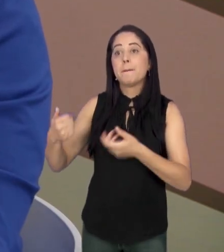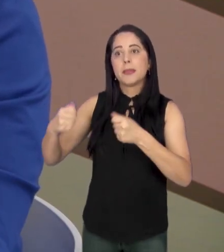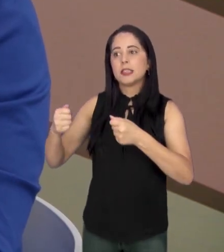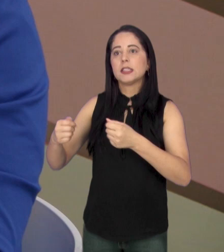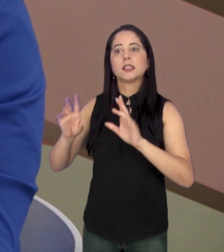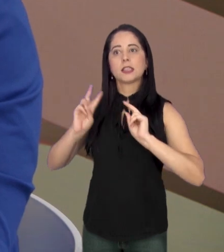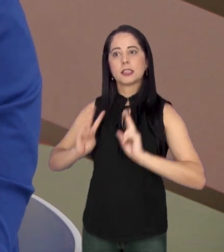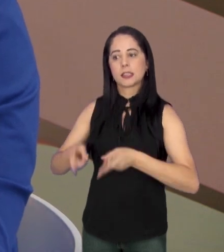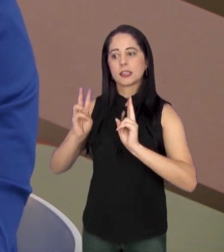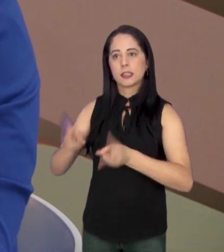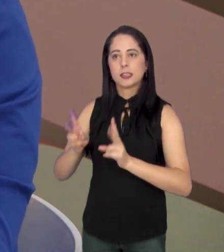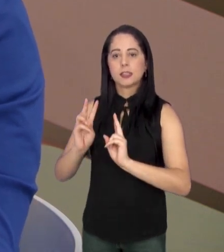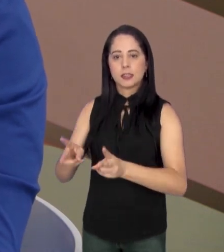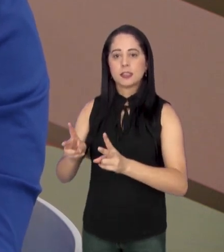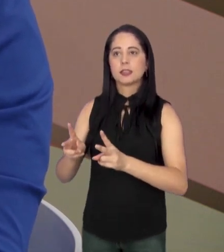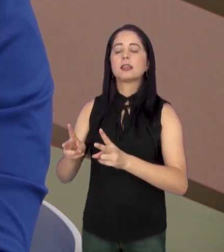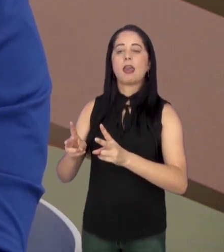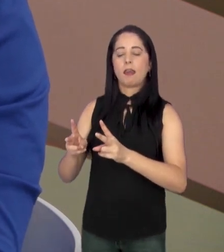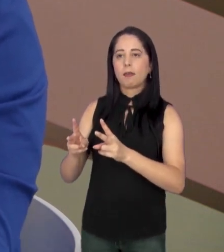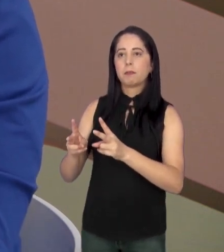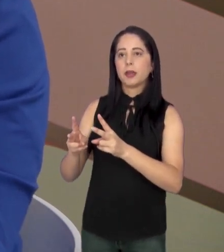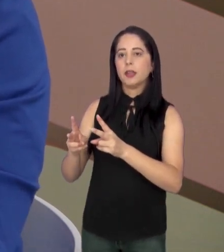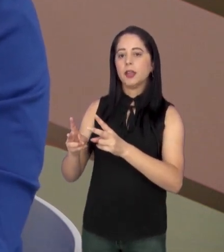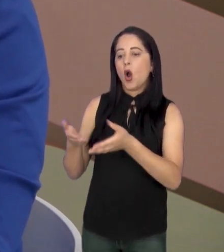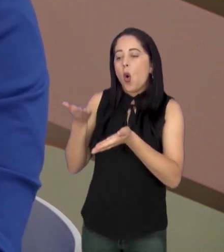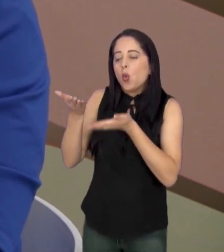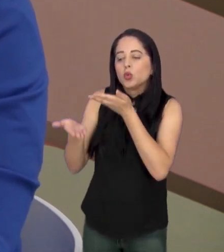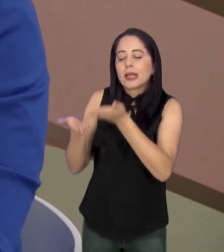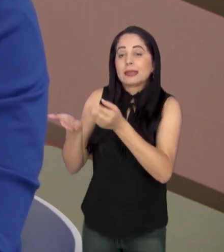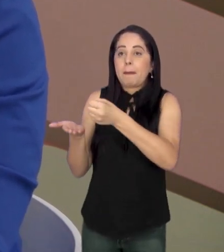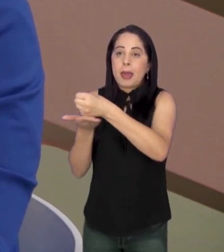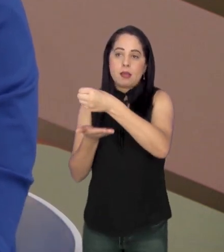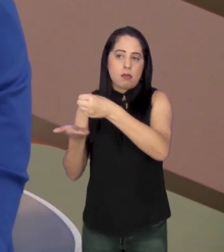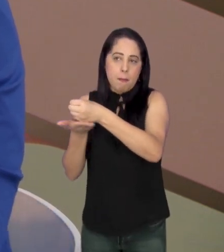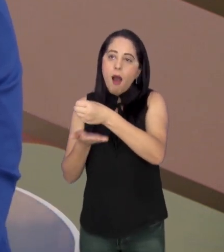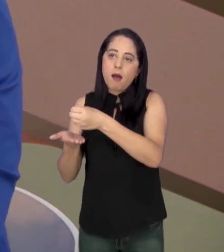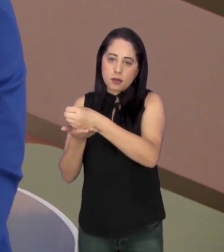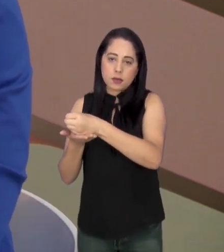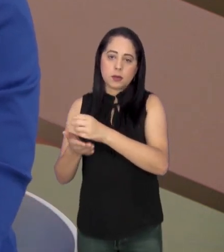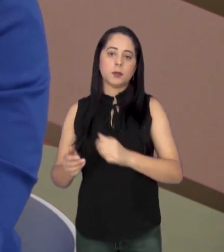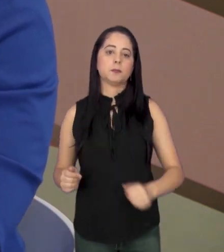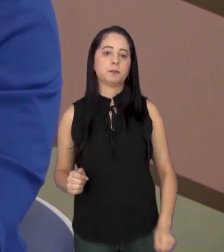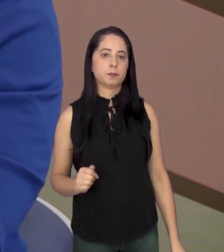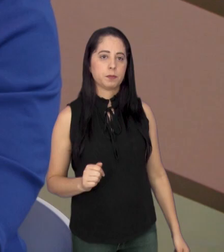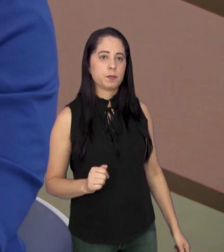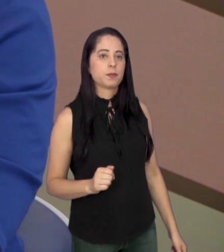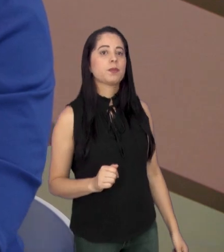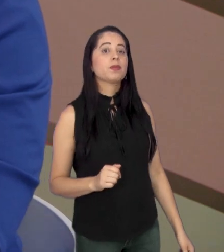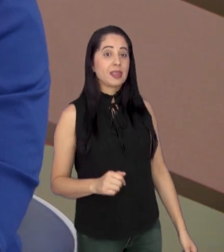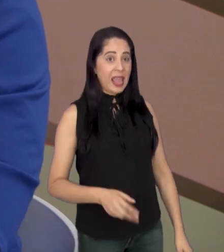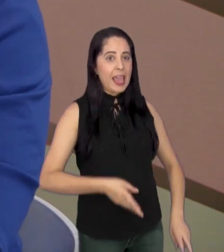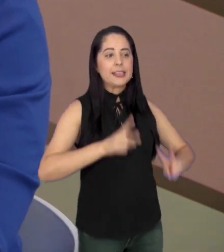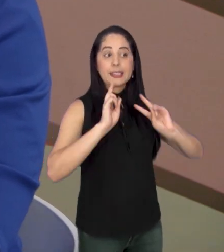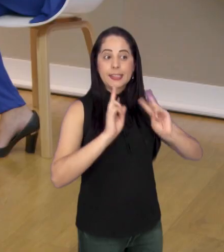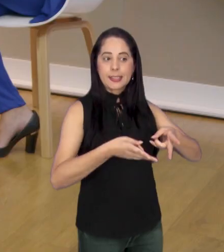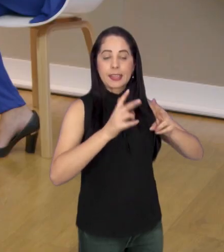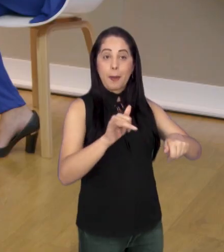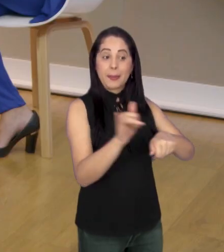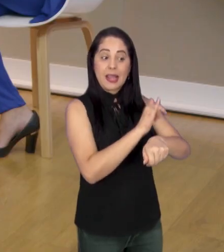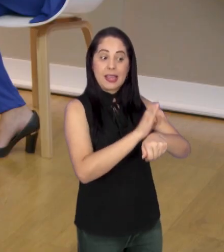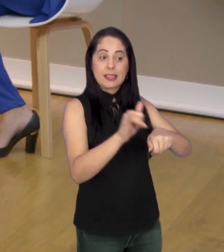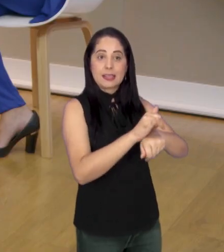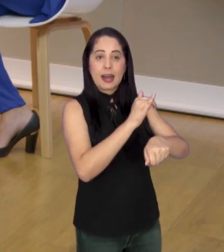fazer esse trabalho de base, né? Todo esse trabalho de base é o naturopata que vai fazer. E sempre com base nos